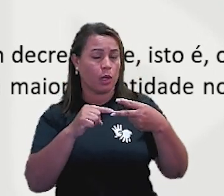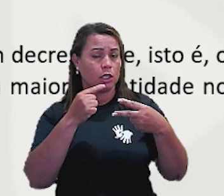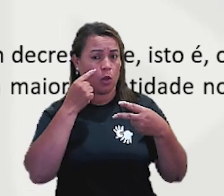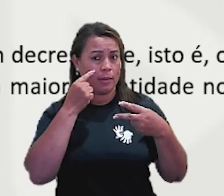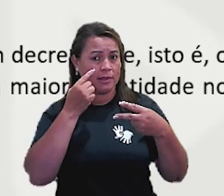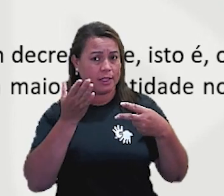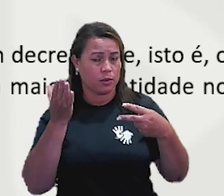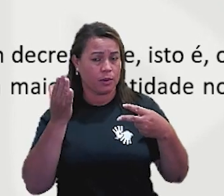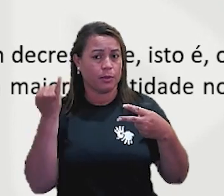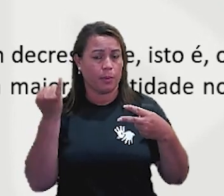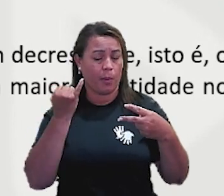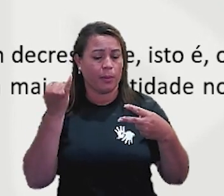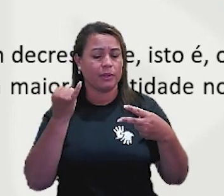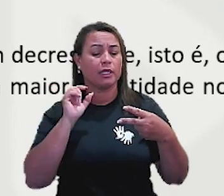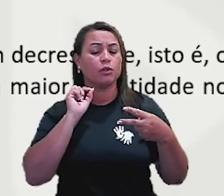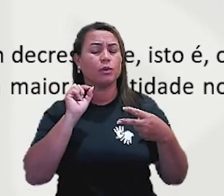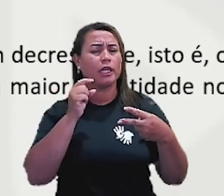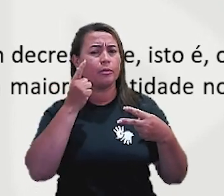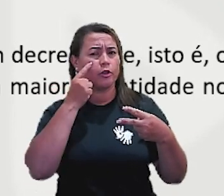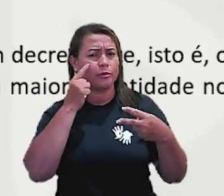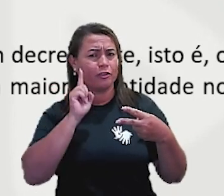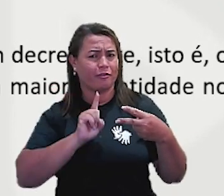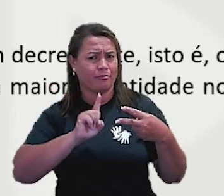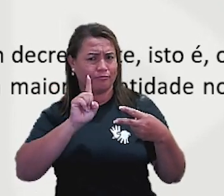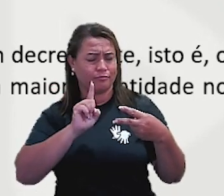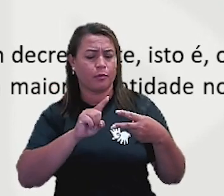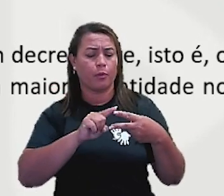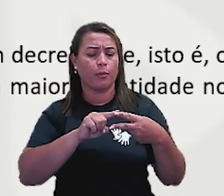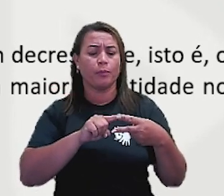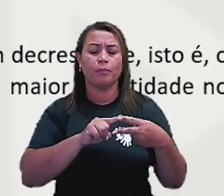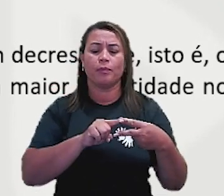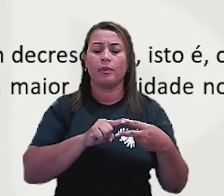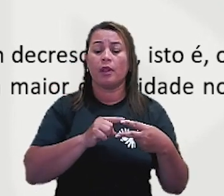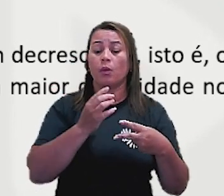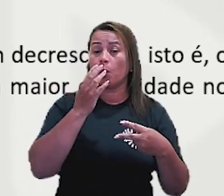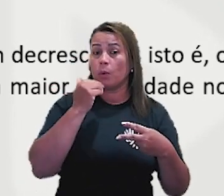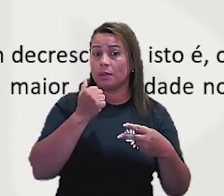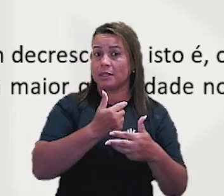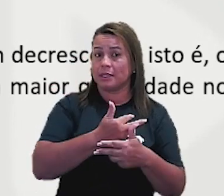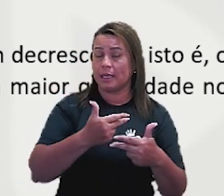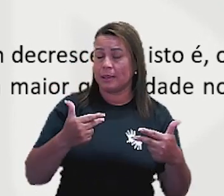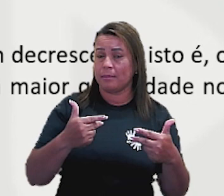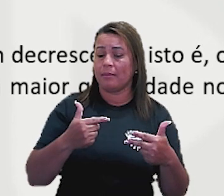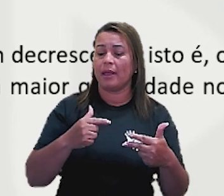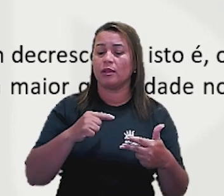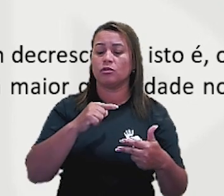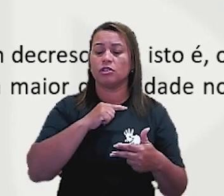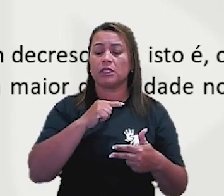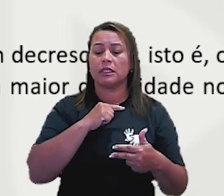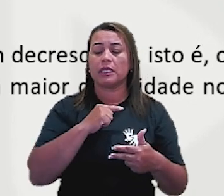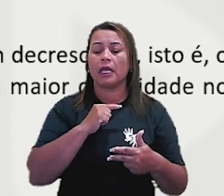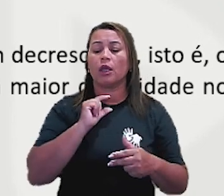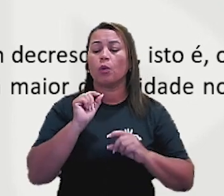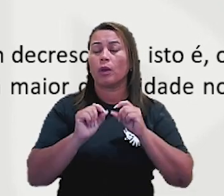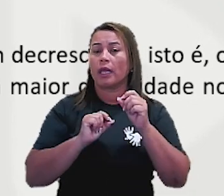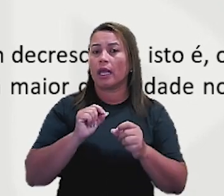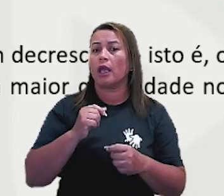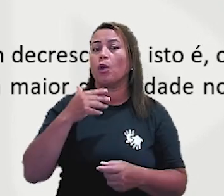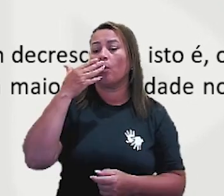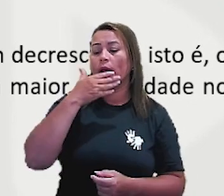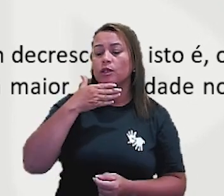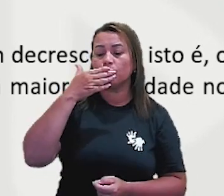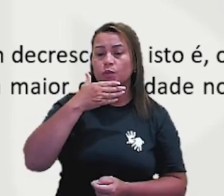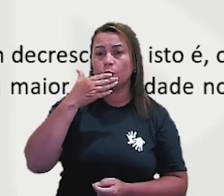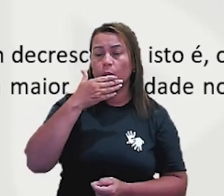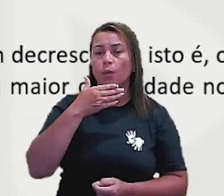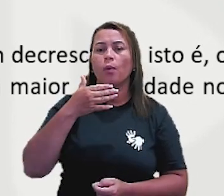de ingredientes. O que a gente pode observar? Primeiramente, os alimentos de ingredientes únicos, como por exemplo, o